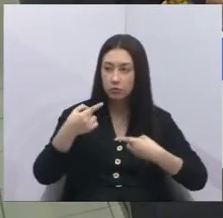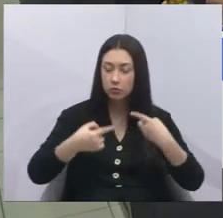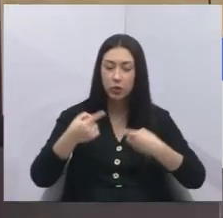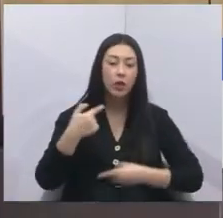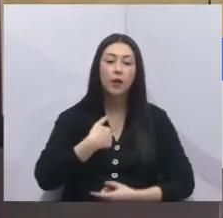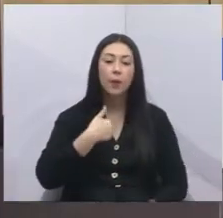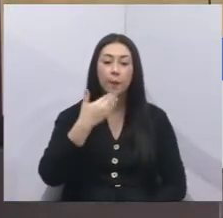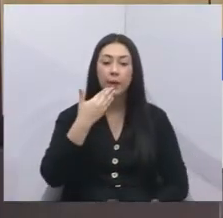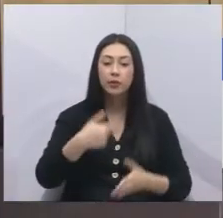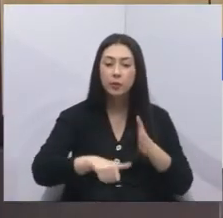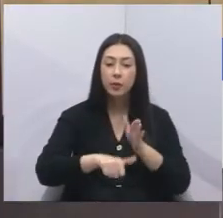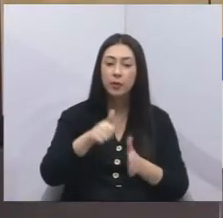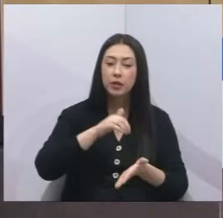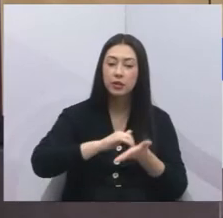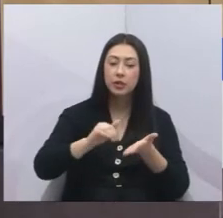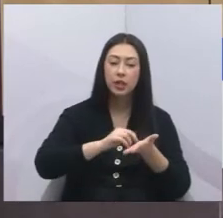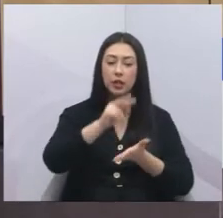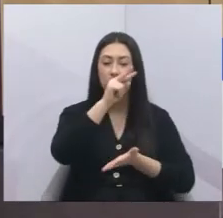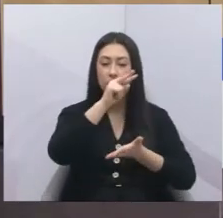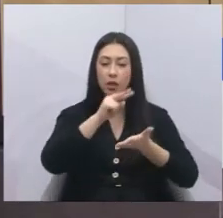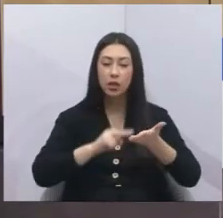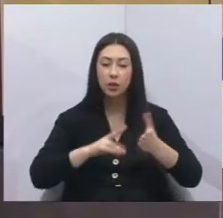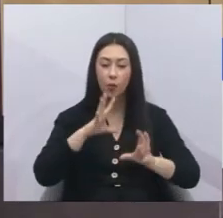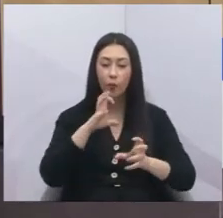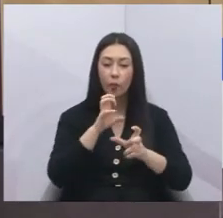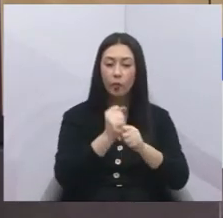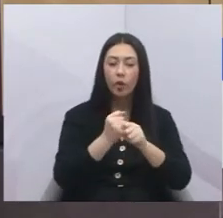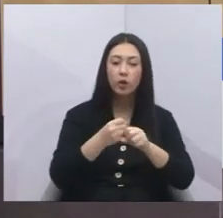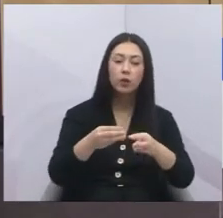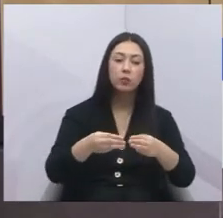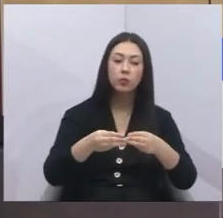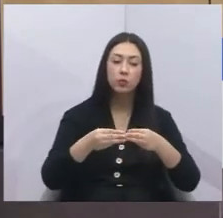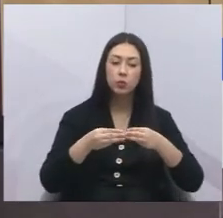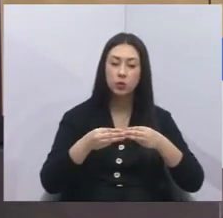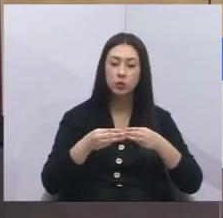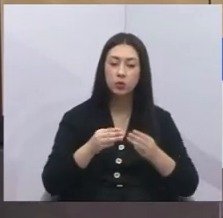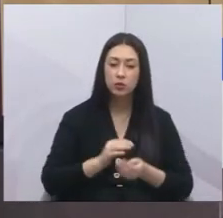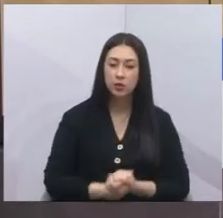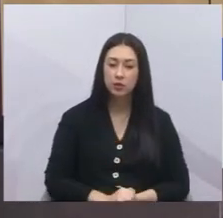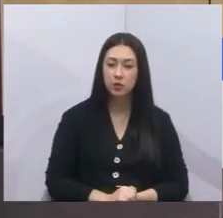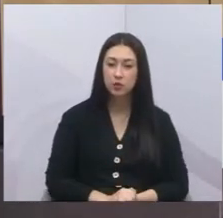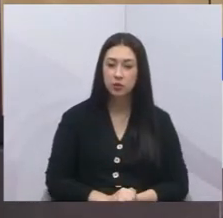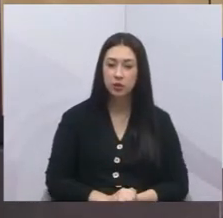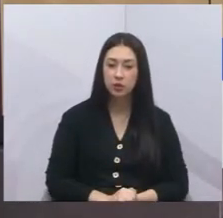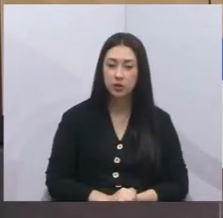Peço ao primeiro secretário que faça a leitura da síntese das moções.